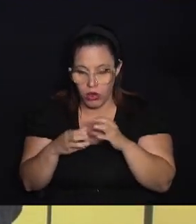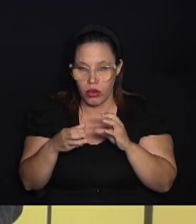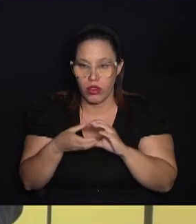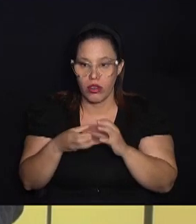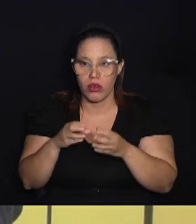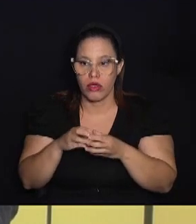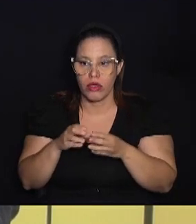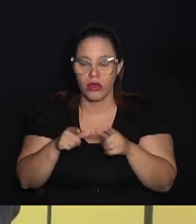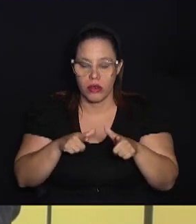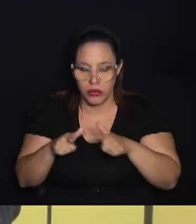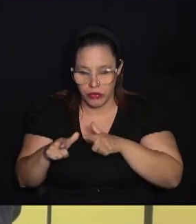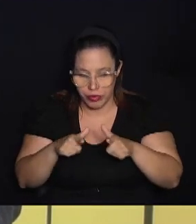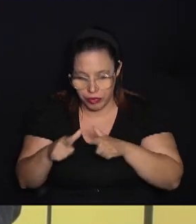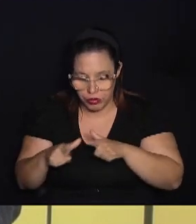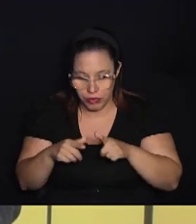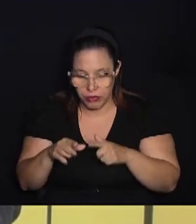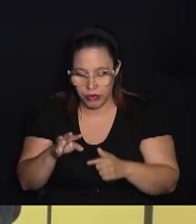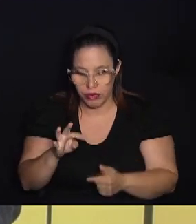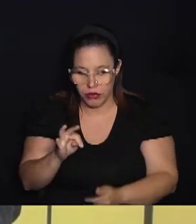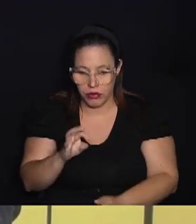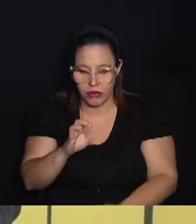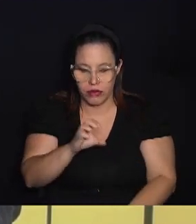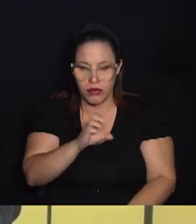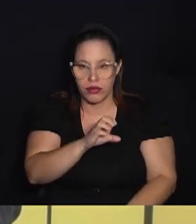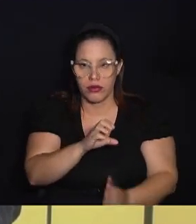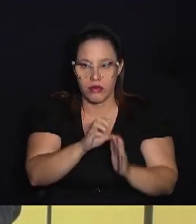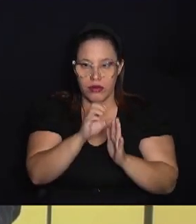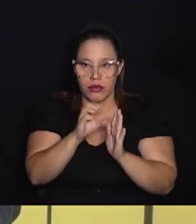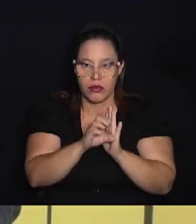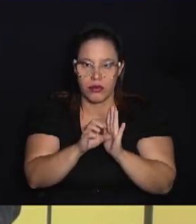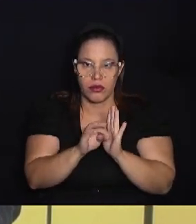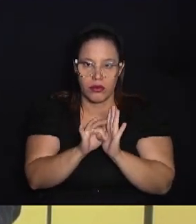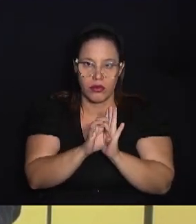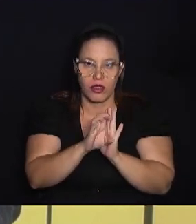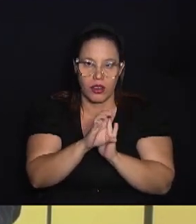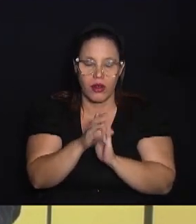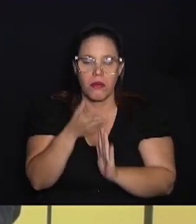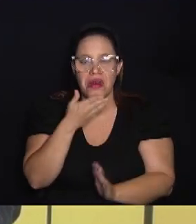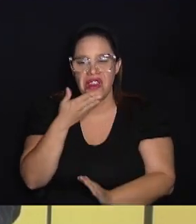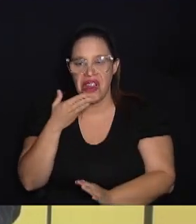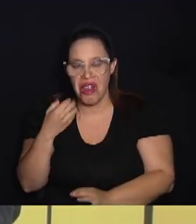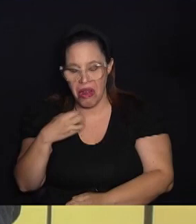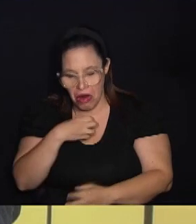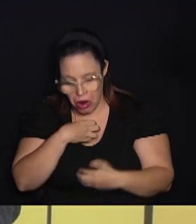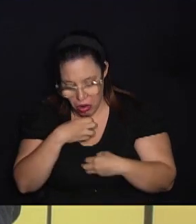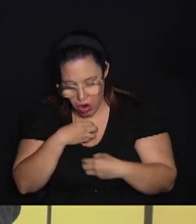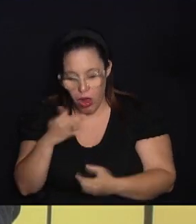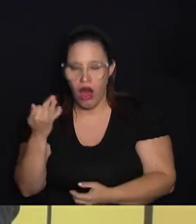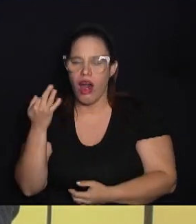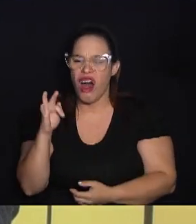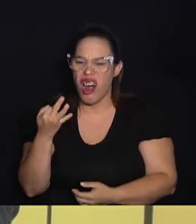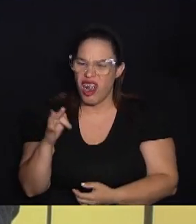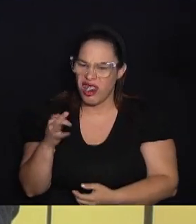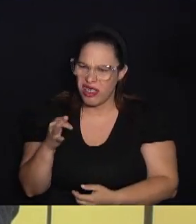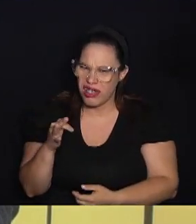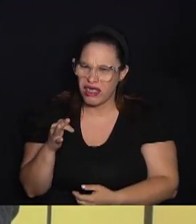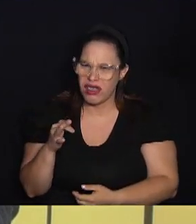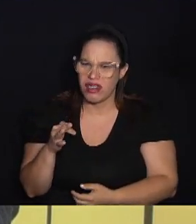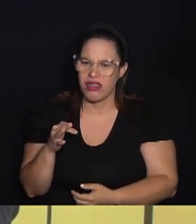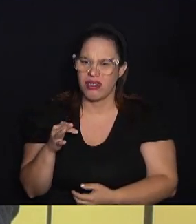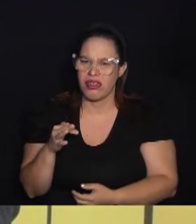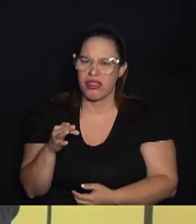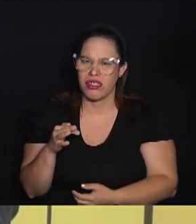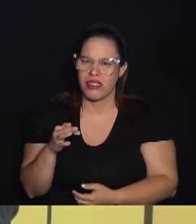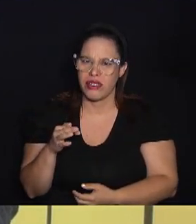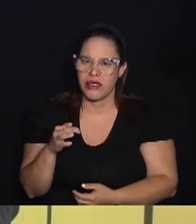trabalho a gente concluiu que as mulheres melhoraram os sintomas de dor melhoraram eh a